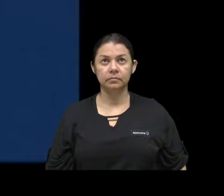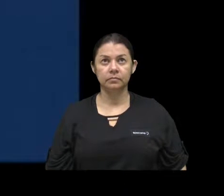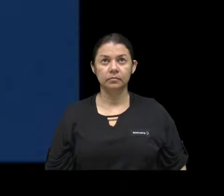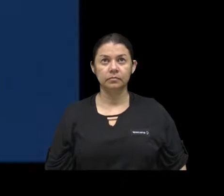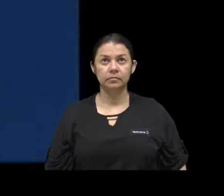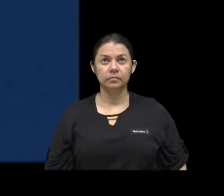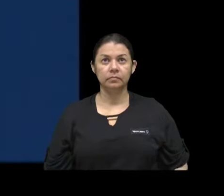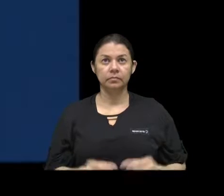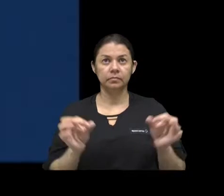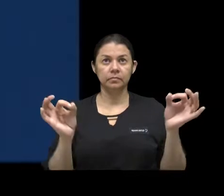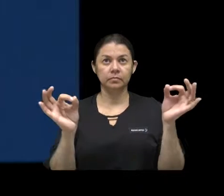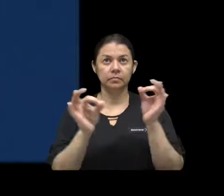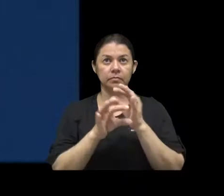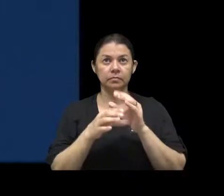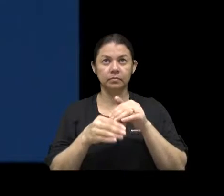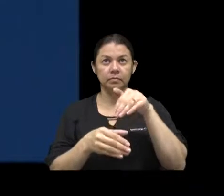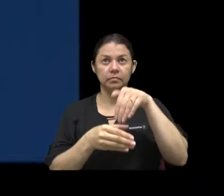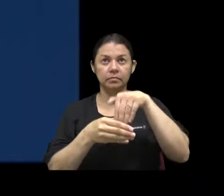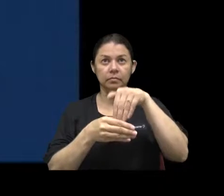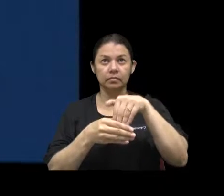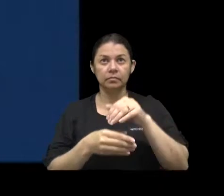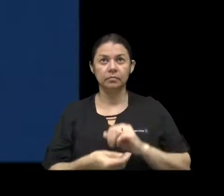Está encerrada a votação.